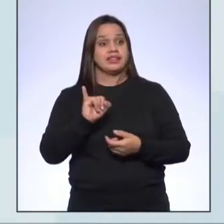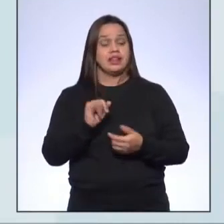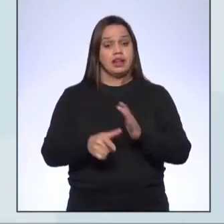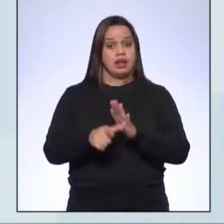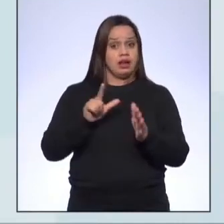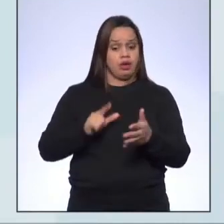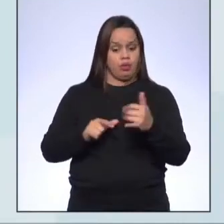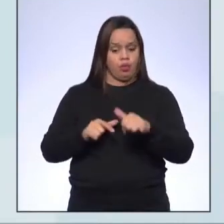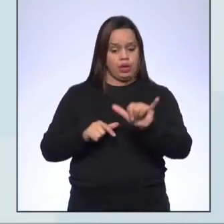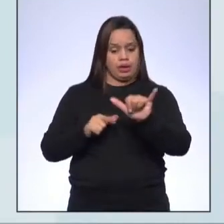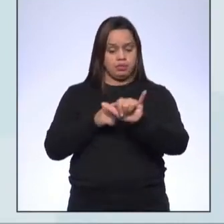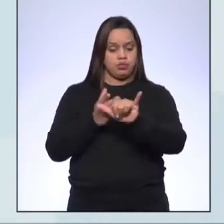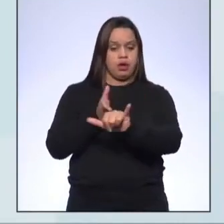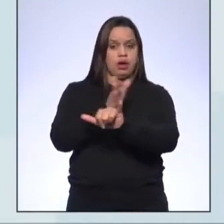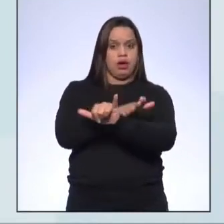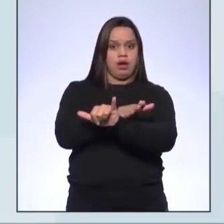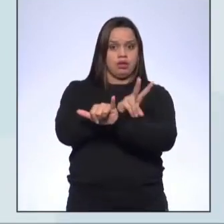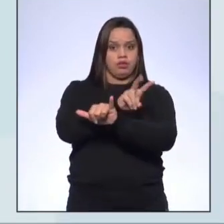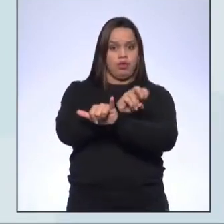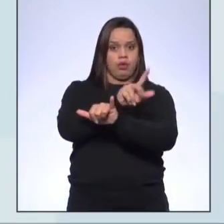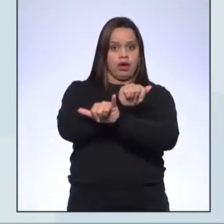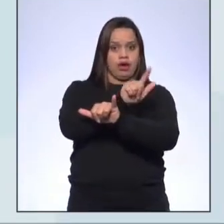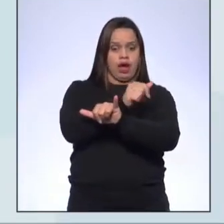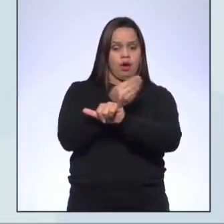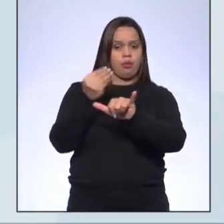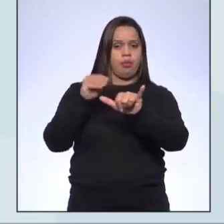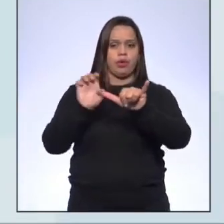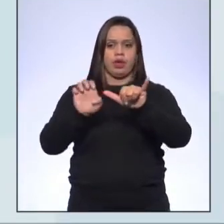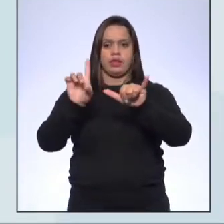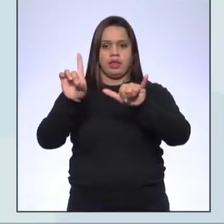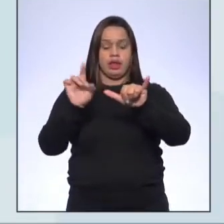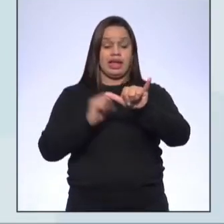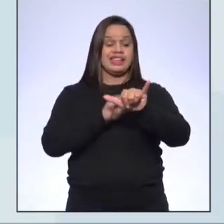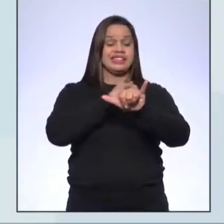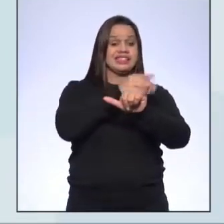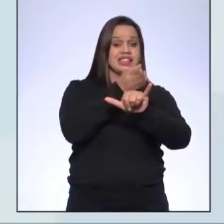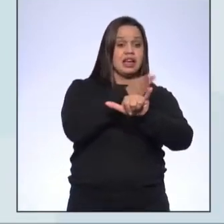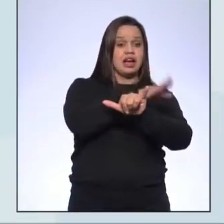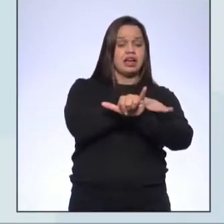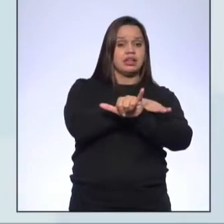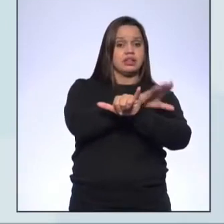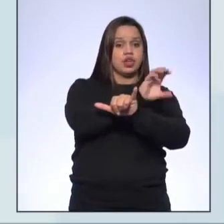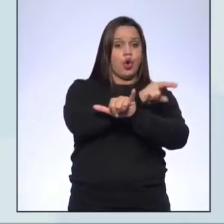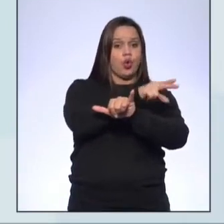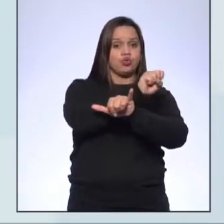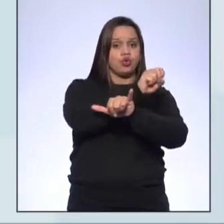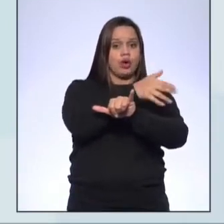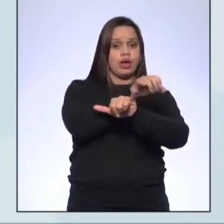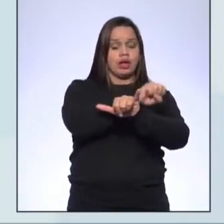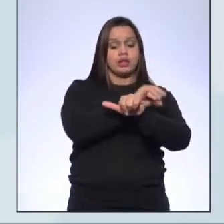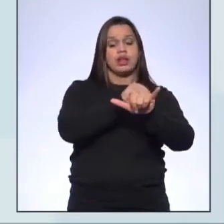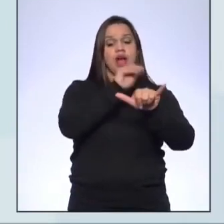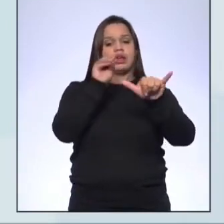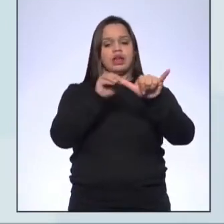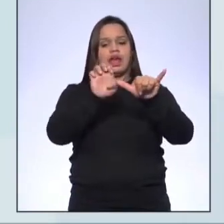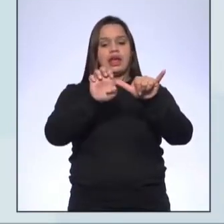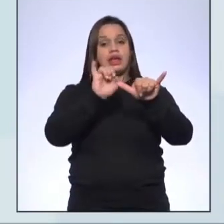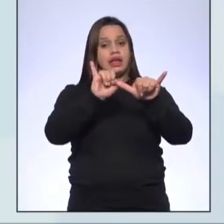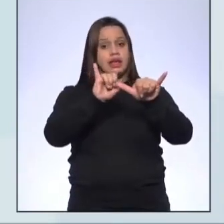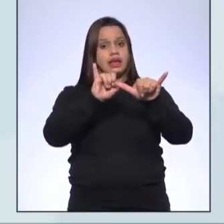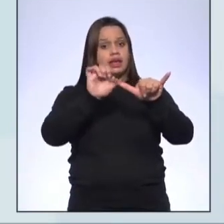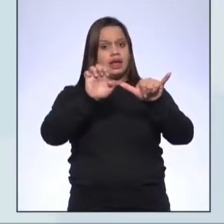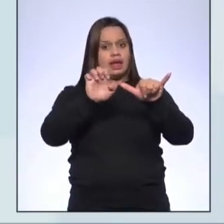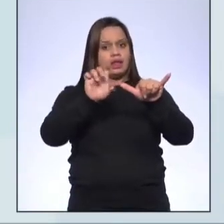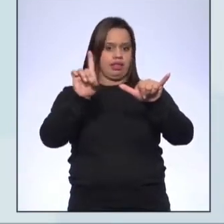do Y for uma vogal, eu acrescento ED. Se antes do Y for uma consoante, eu acrescento IED.